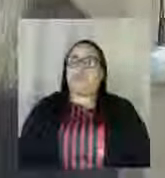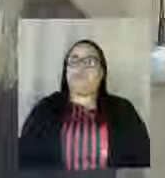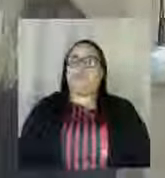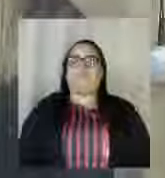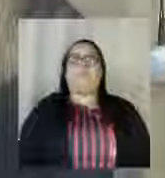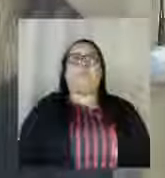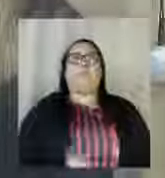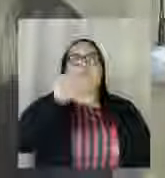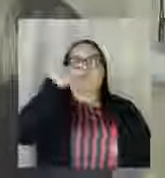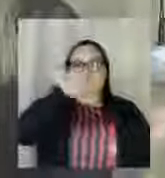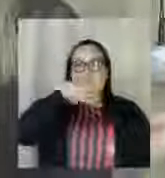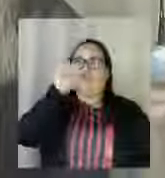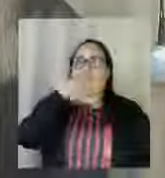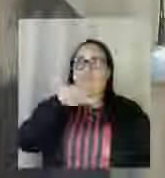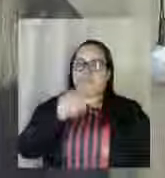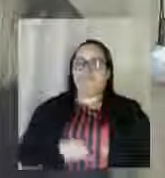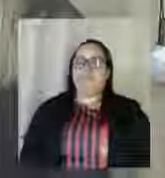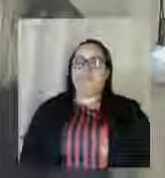Sim.